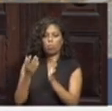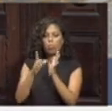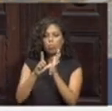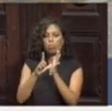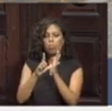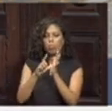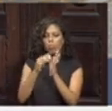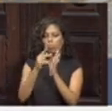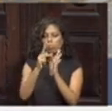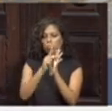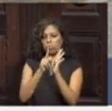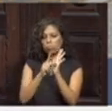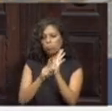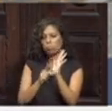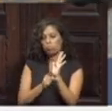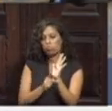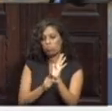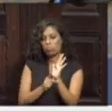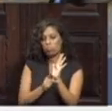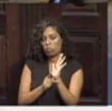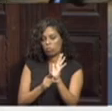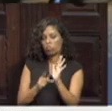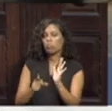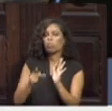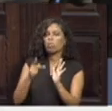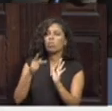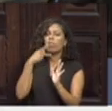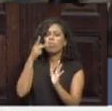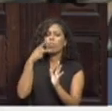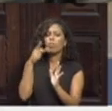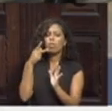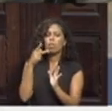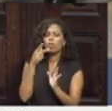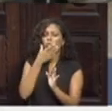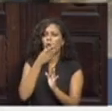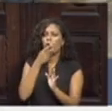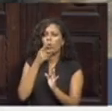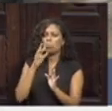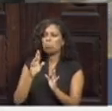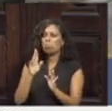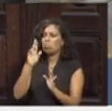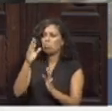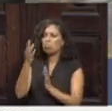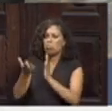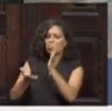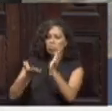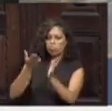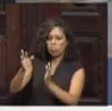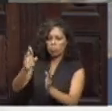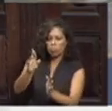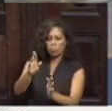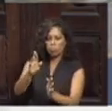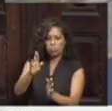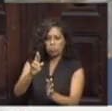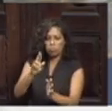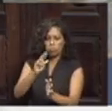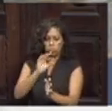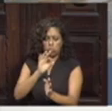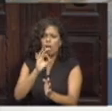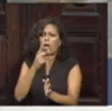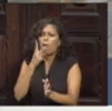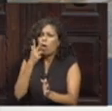e os seguranças privados do metrô. Uma audiência pública representativa com vários deputados, inclusive o presidente da Comissão de Transporte, o deputado